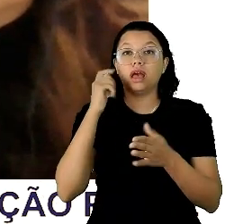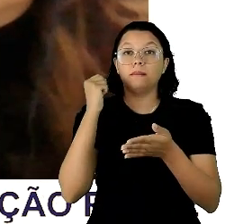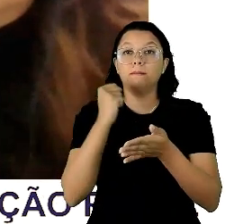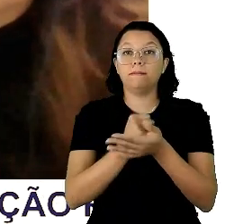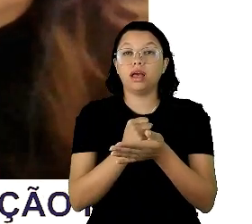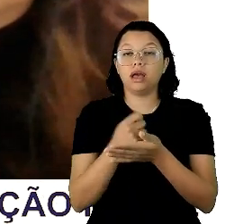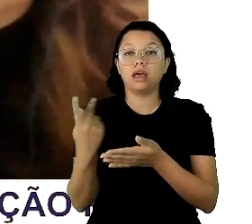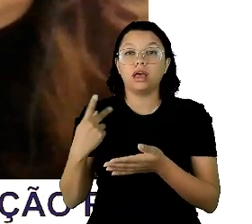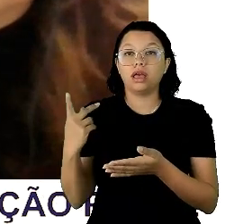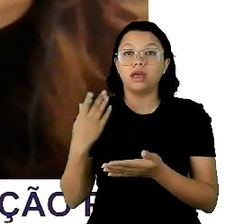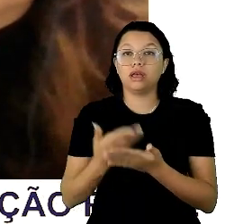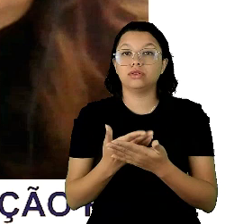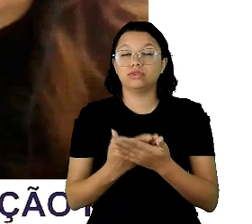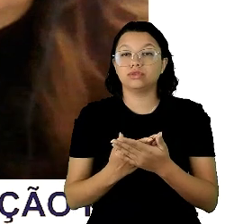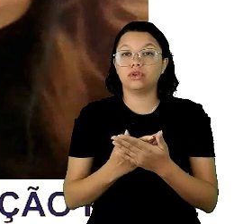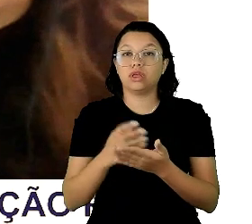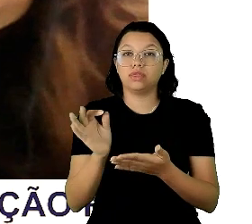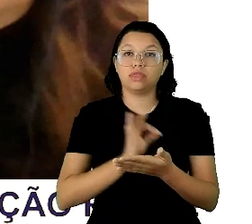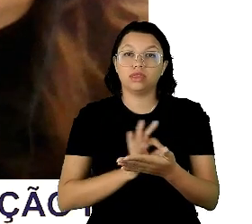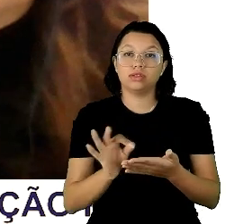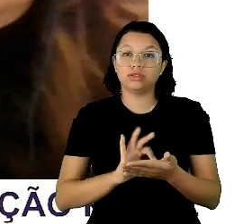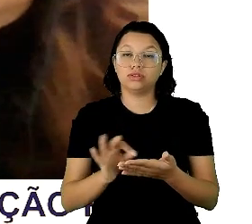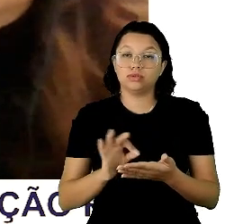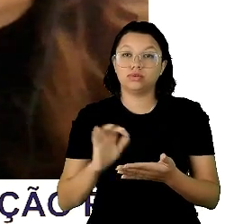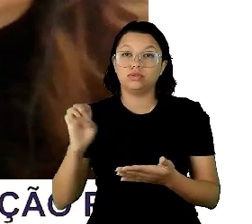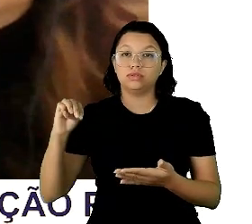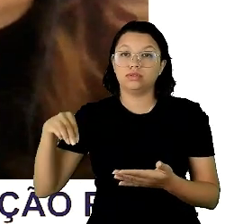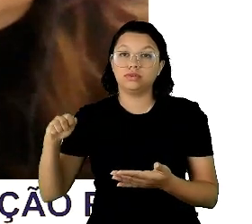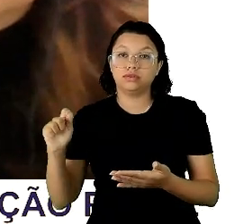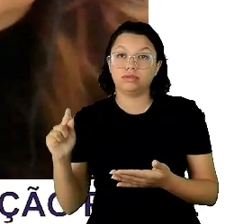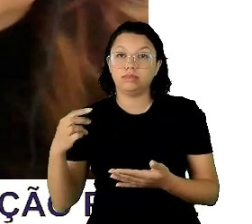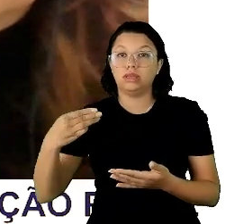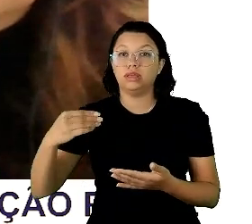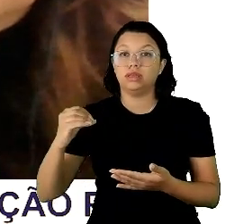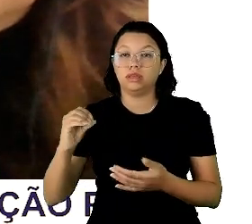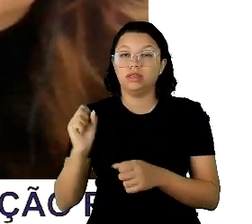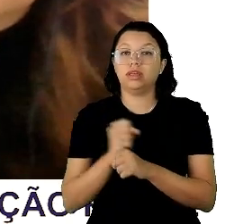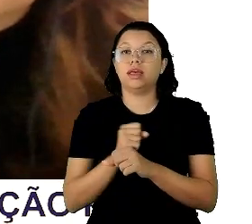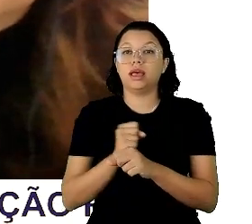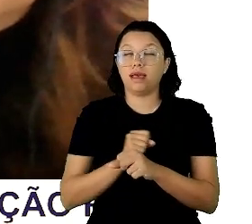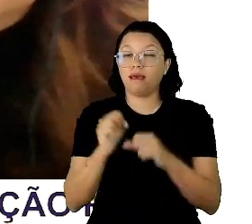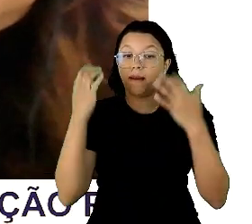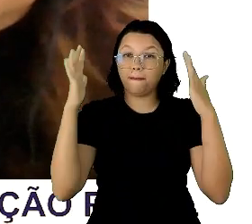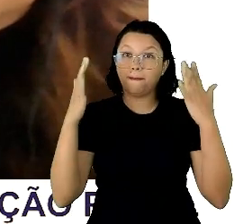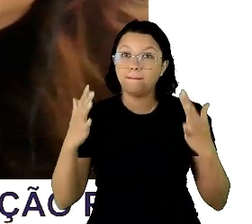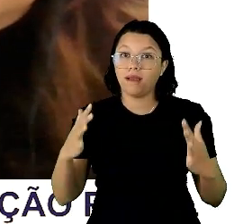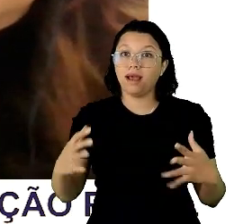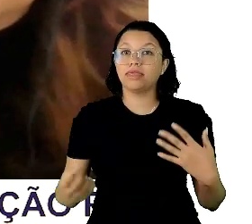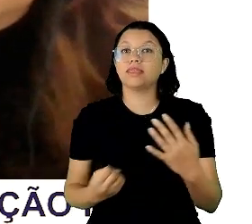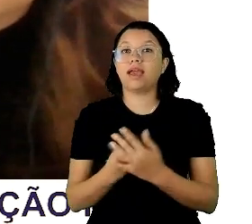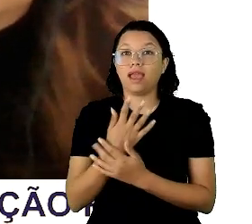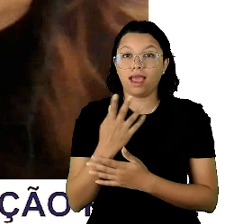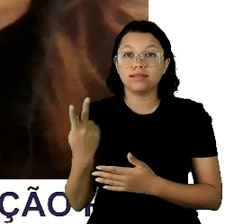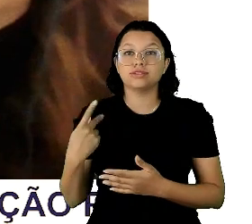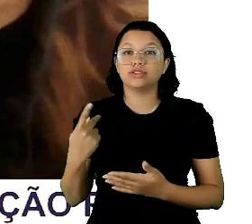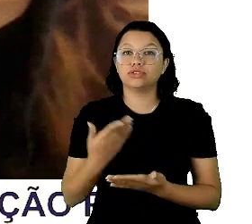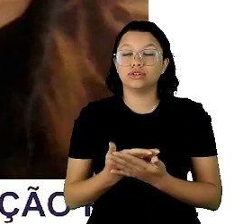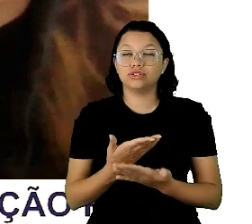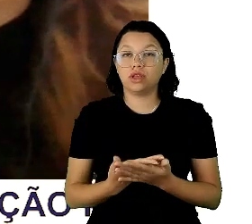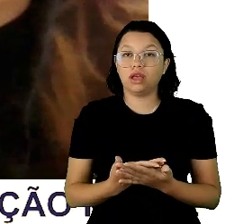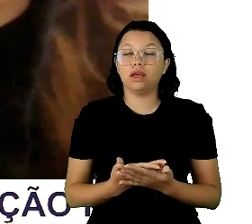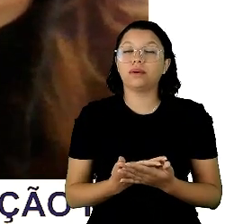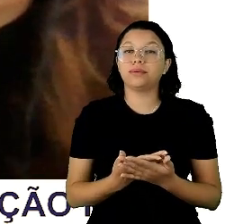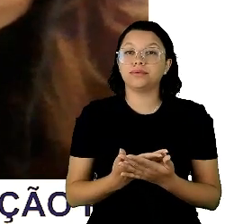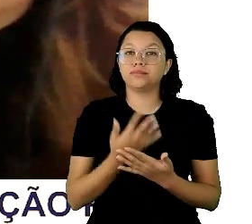está escrito EMAG 30 anos, alusivo à comemoração dos 30 anos de criação da nossa escola, em